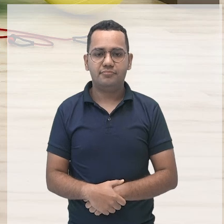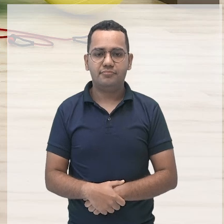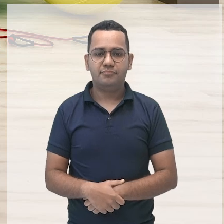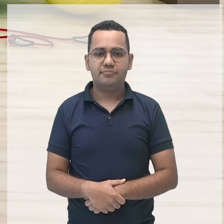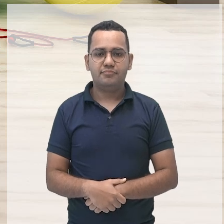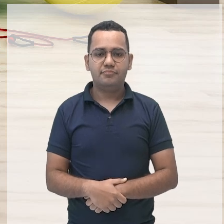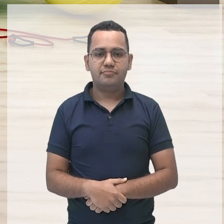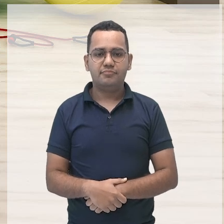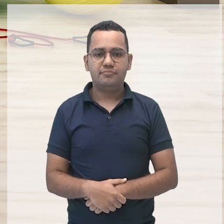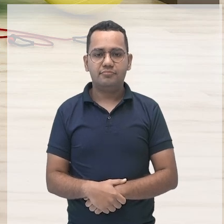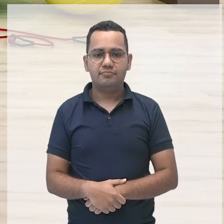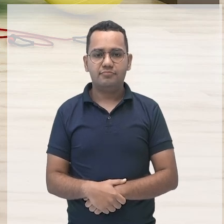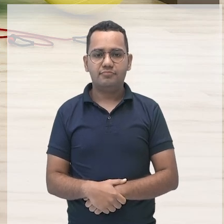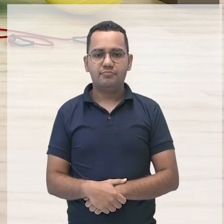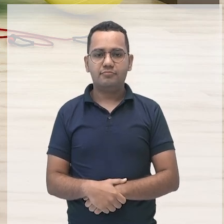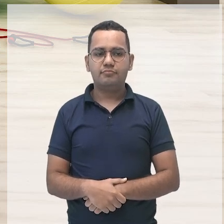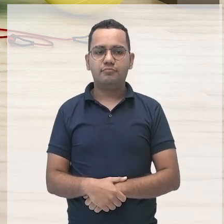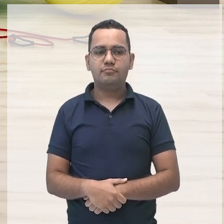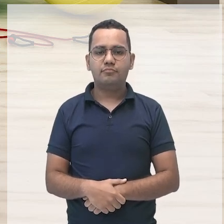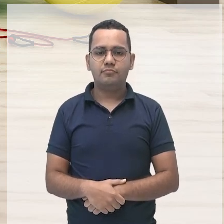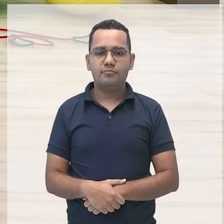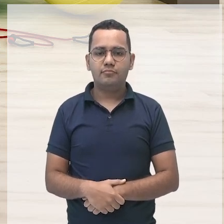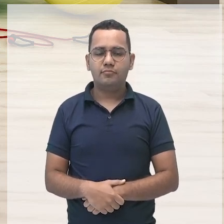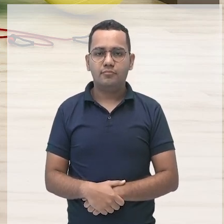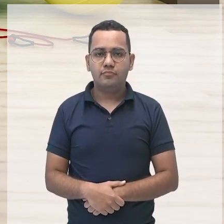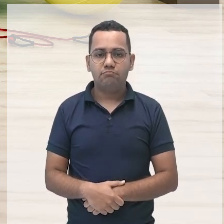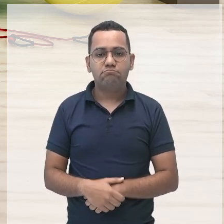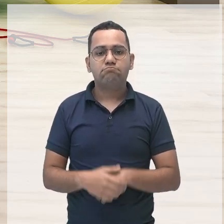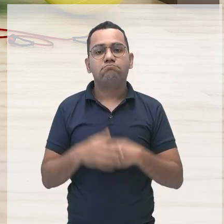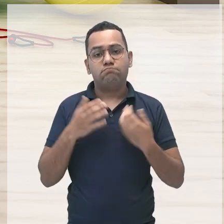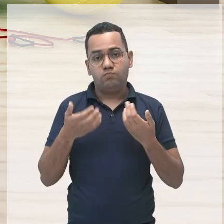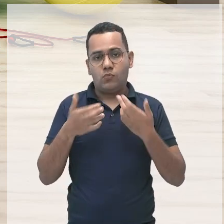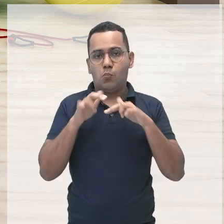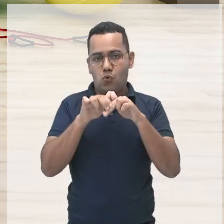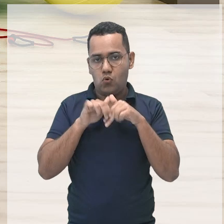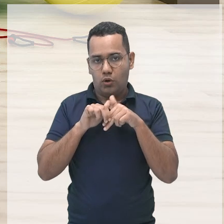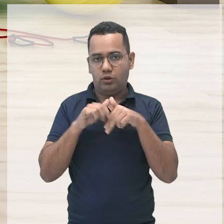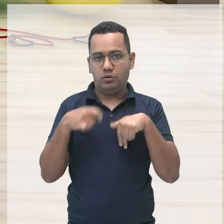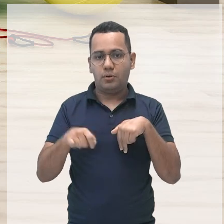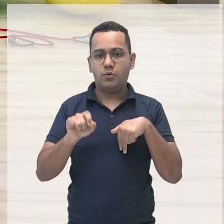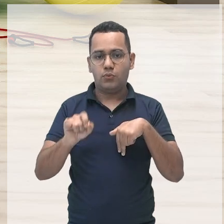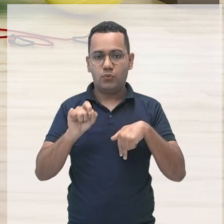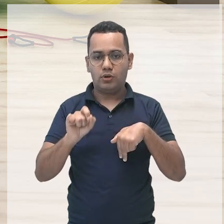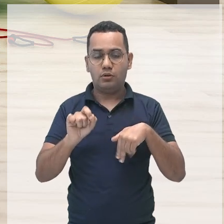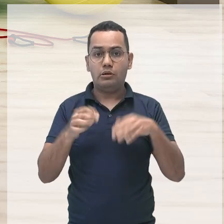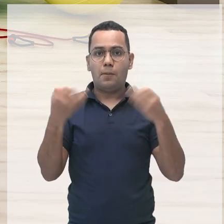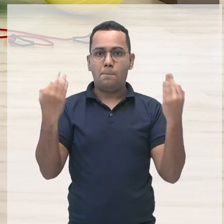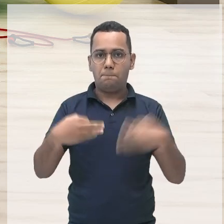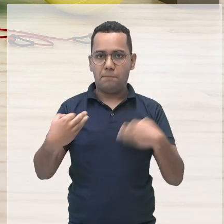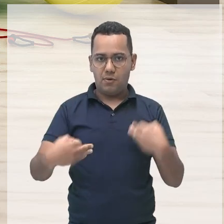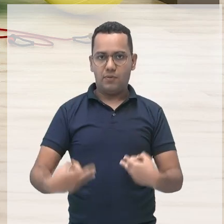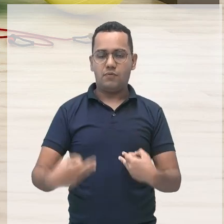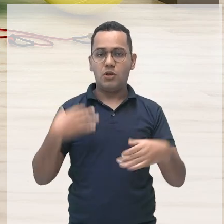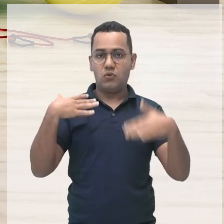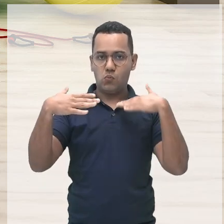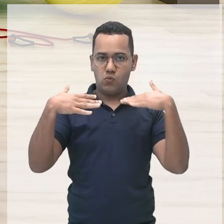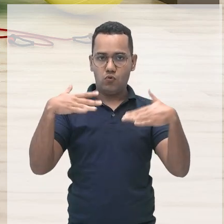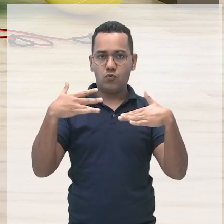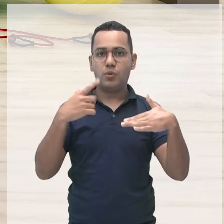volta. Então, para que essa circulação sanguínea ela aconteça de uma maneira excelente, de uma